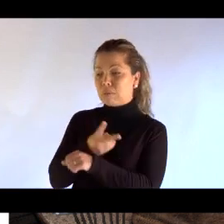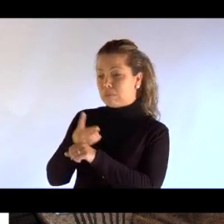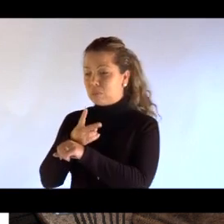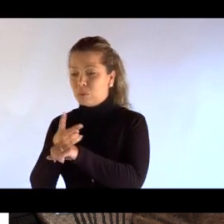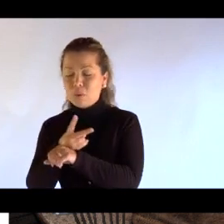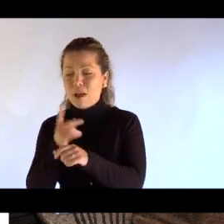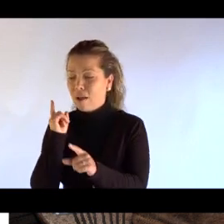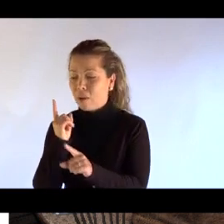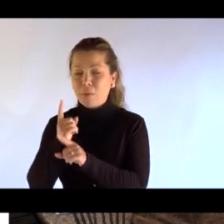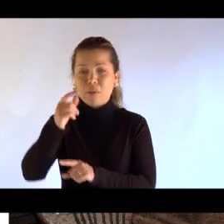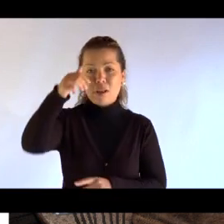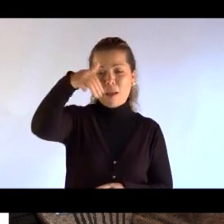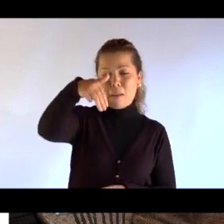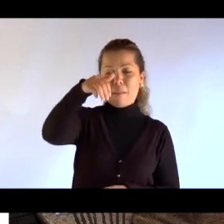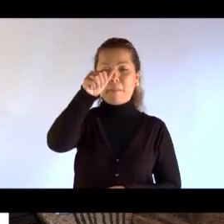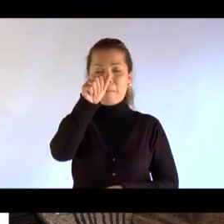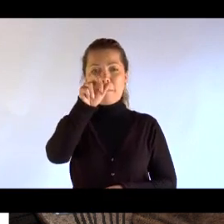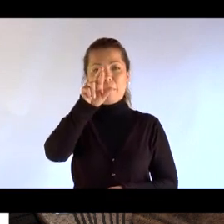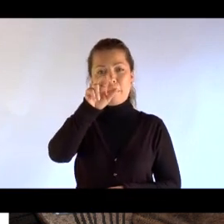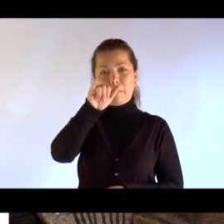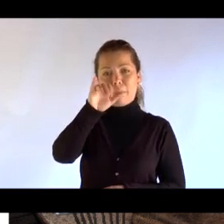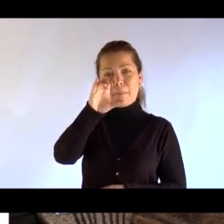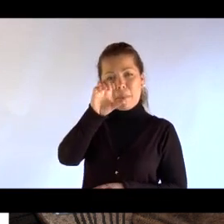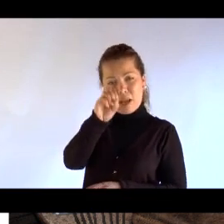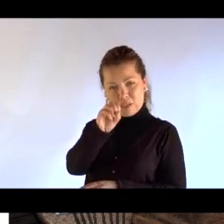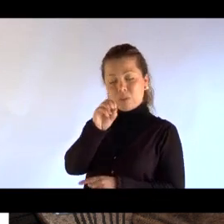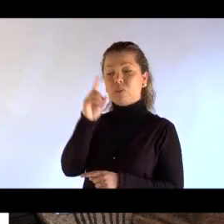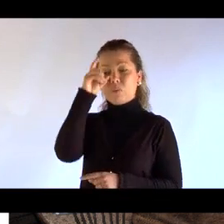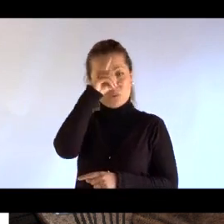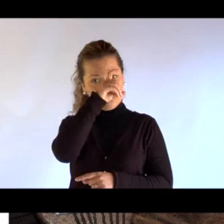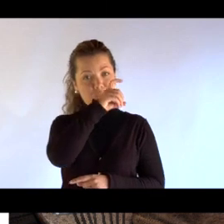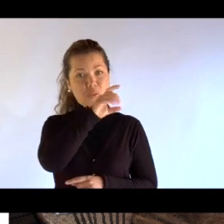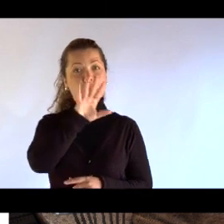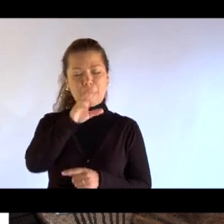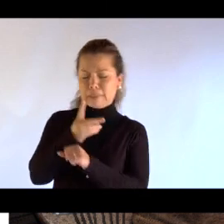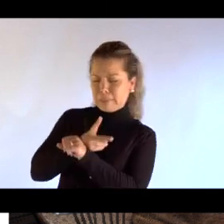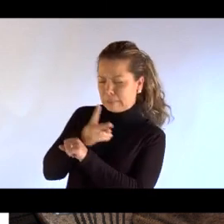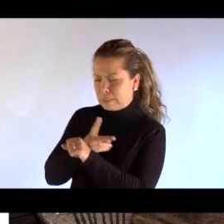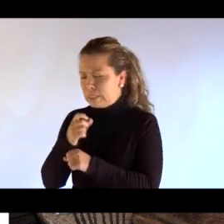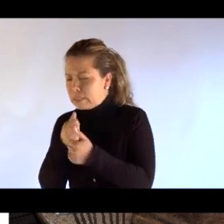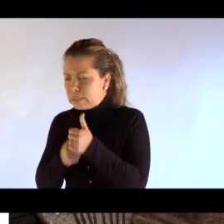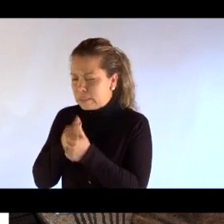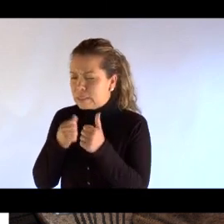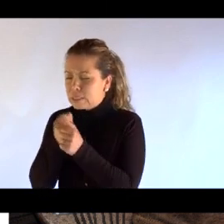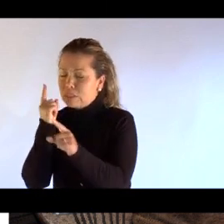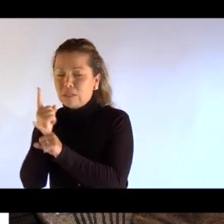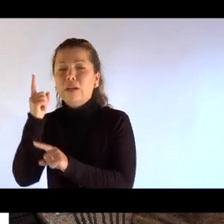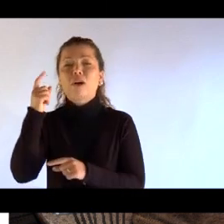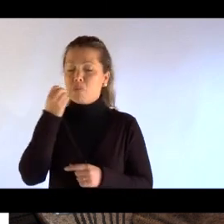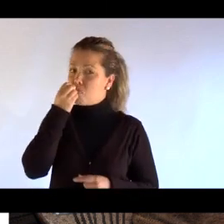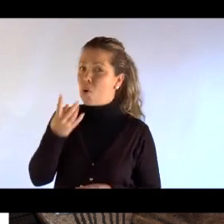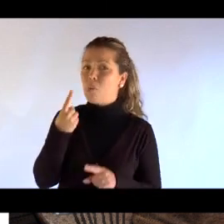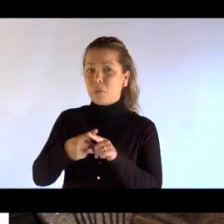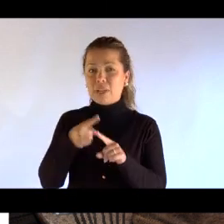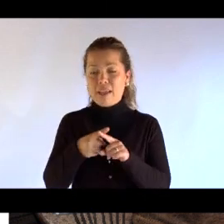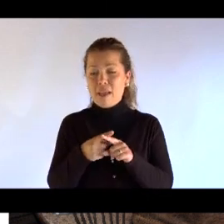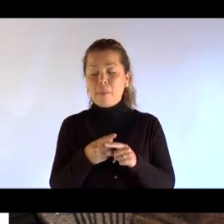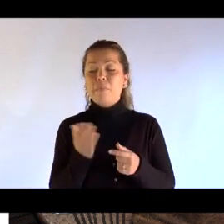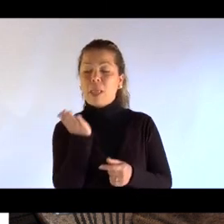favorável para ir rio acima, entrando pela Barra do Ribeira e também pela Barra do Icapara, dependendo das